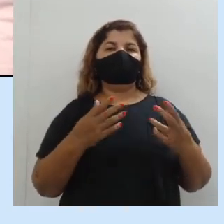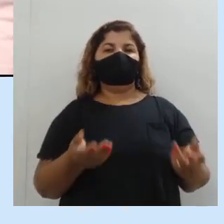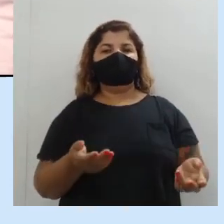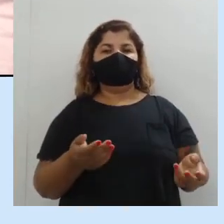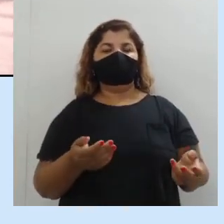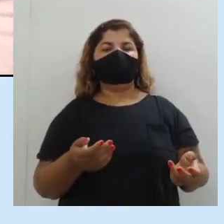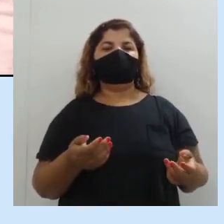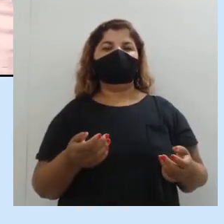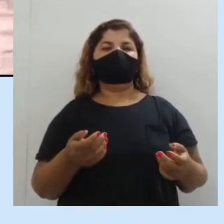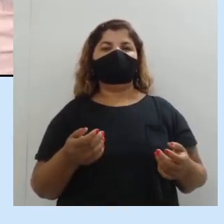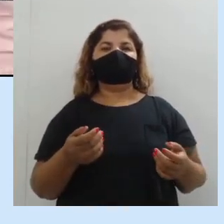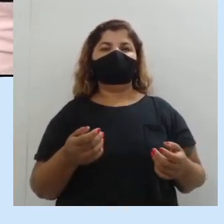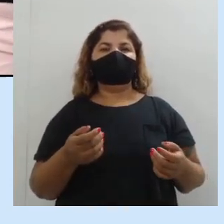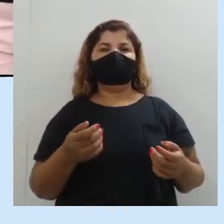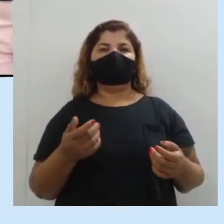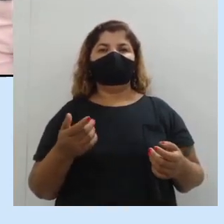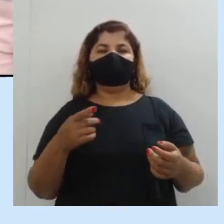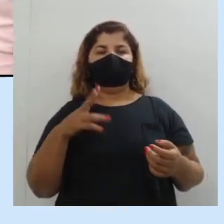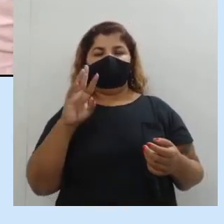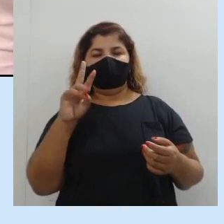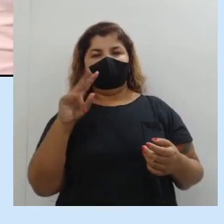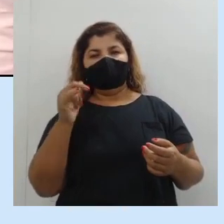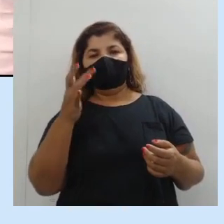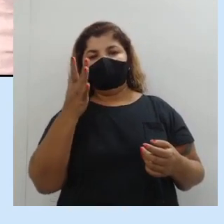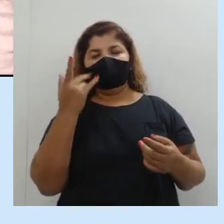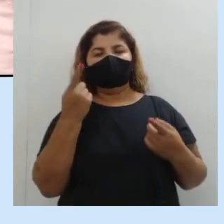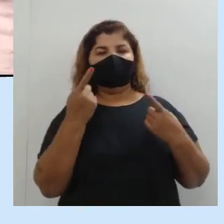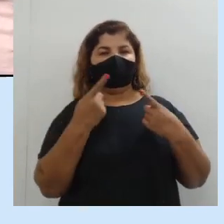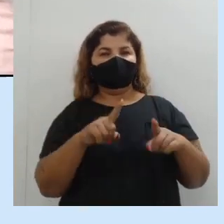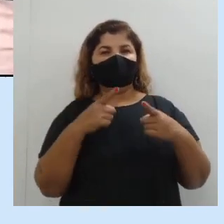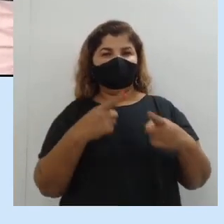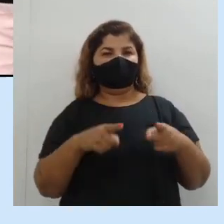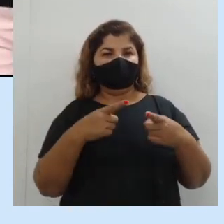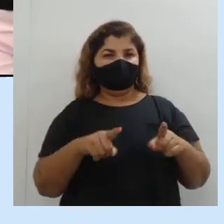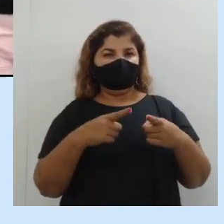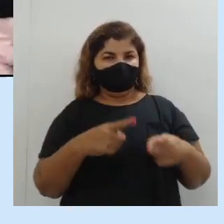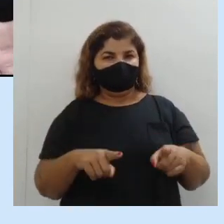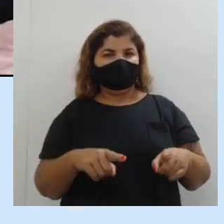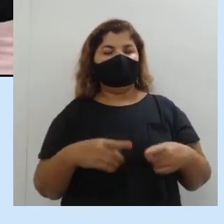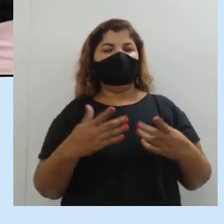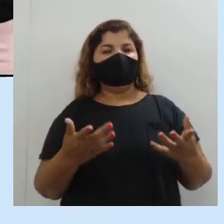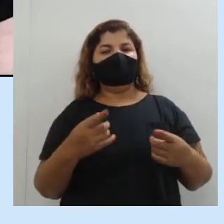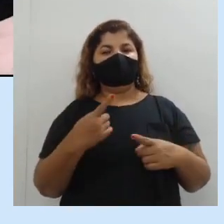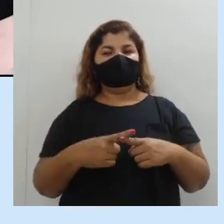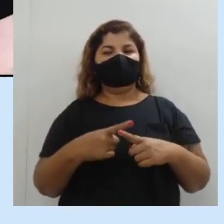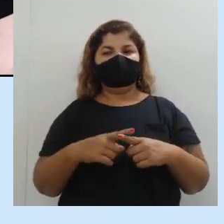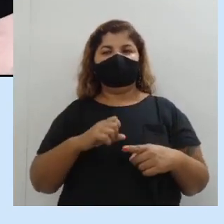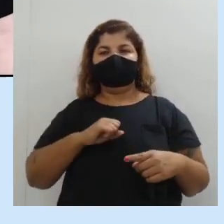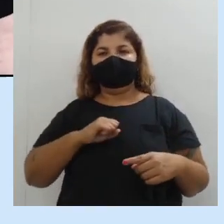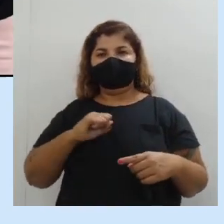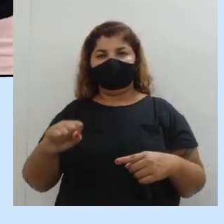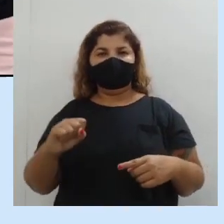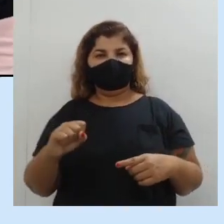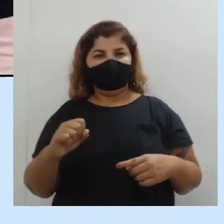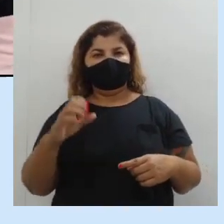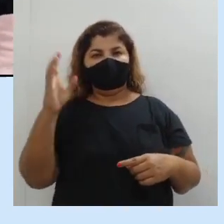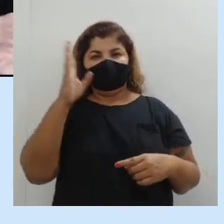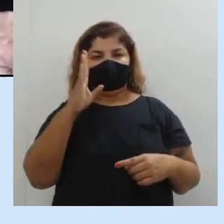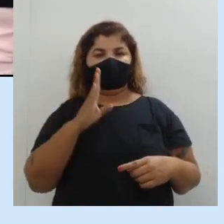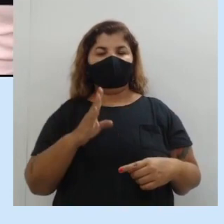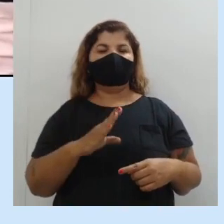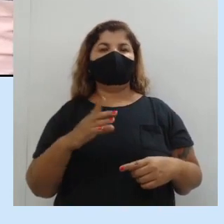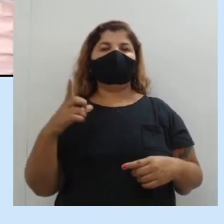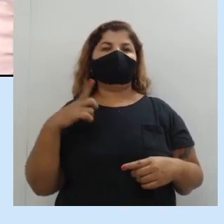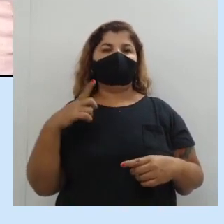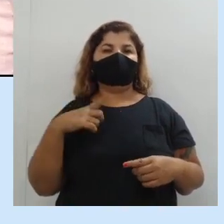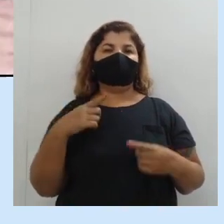será alvo de zombaria. Além disso, entre as inúmeras defesas do nacionalismo, feitas pelo protagonista, está também